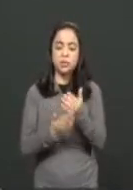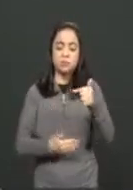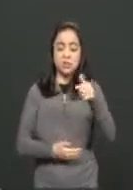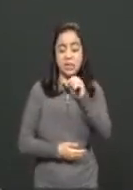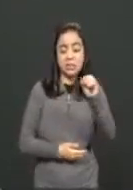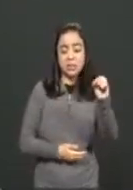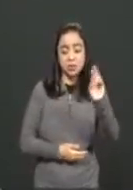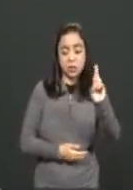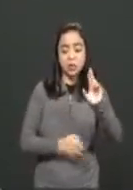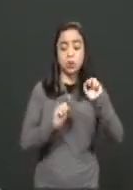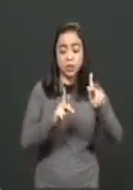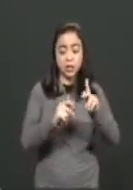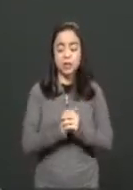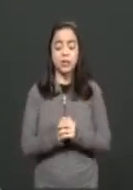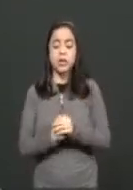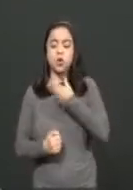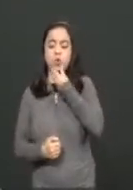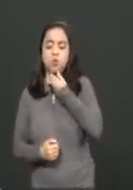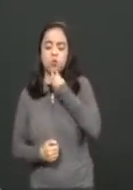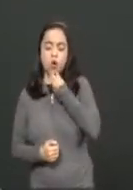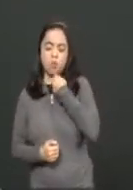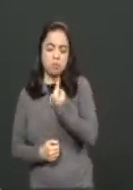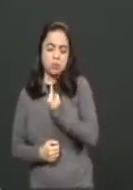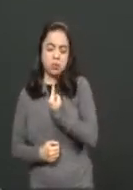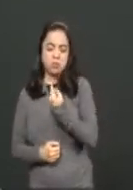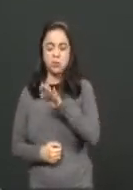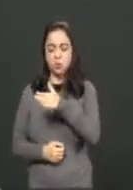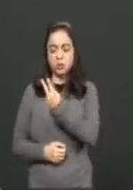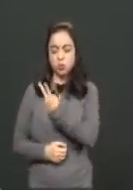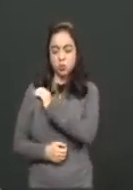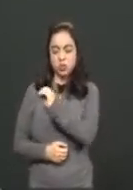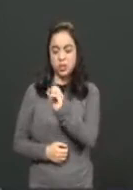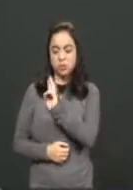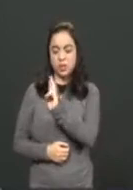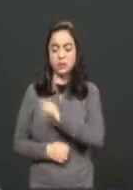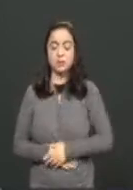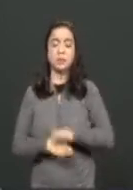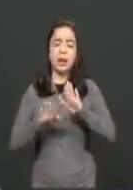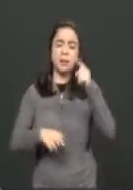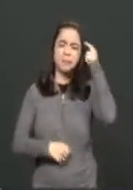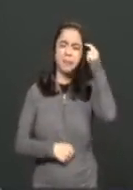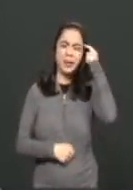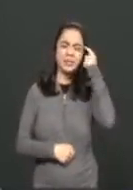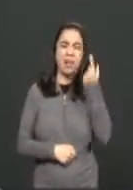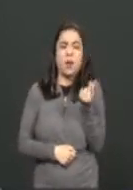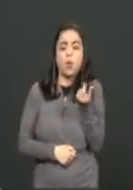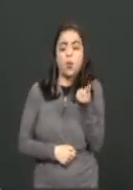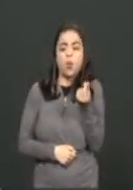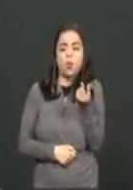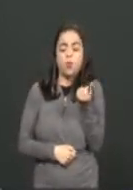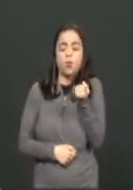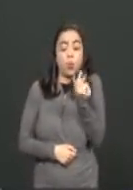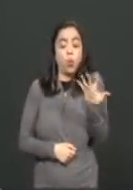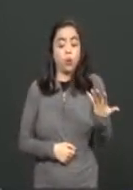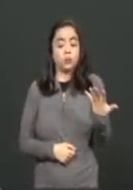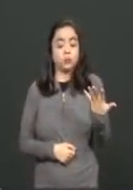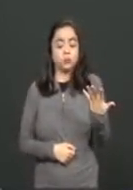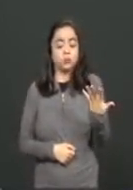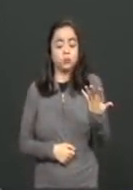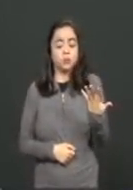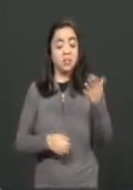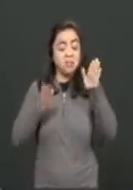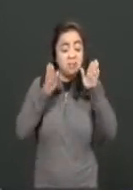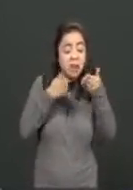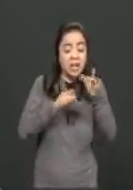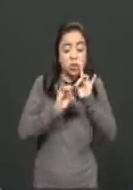menos vulnerável receba, sei lá, 200. Então, eu acho que a gente parar de pensar tanto nessa, de ter como âncora o valor